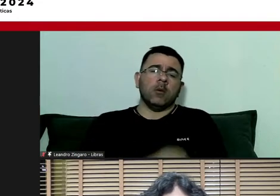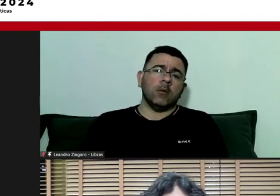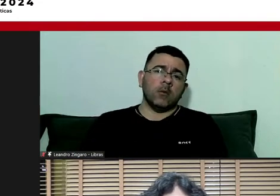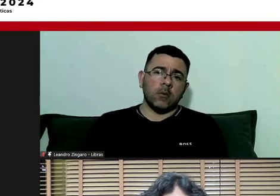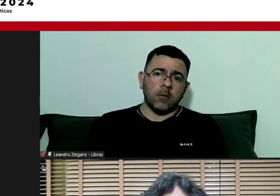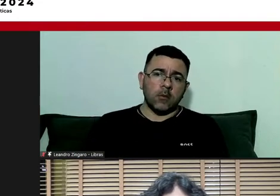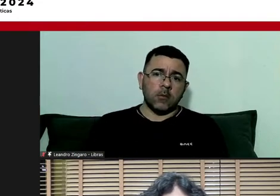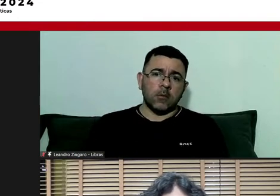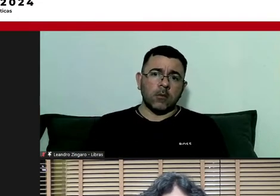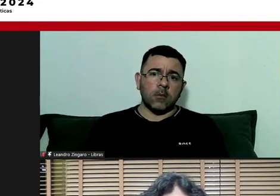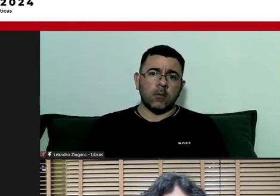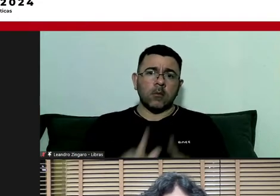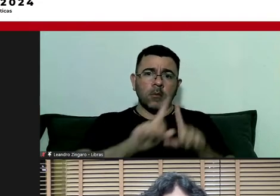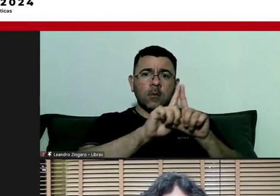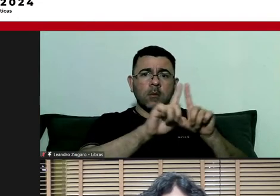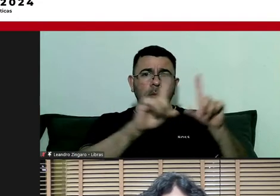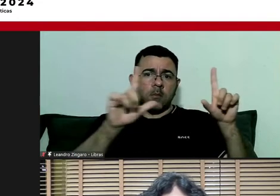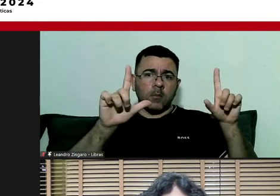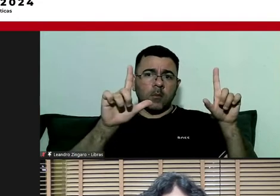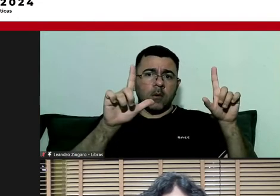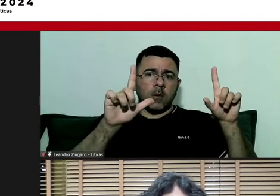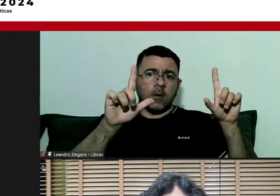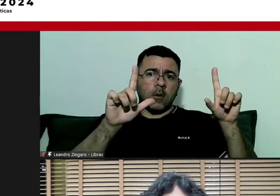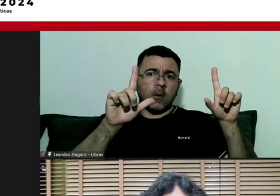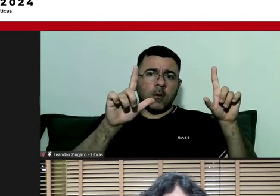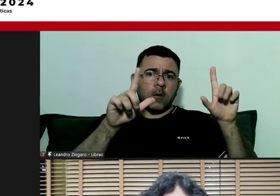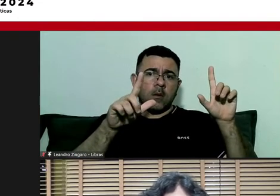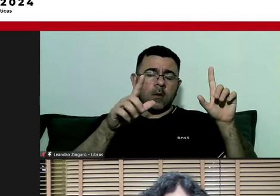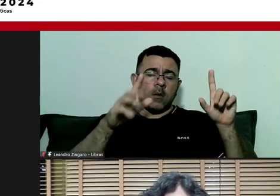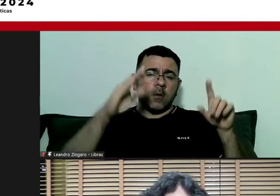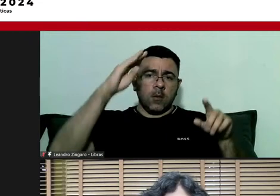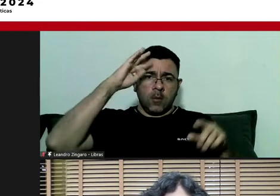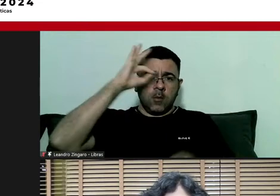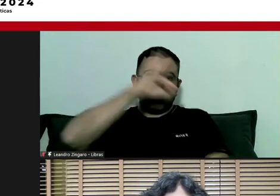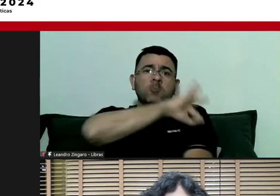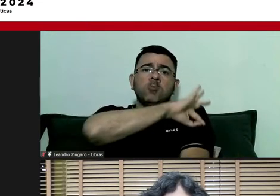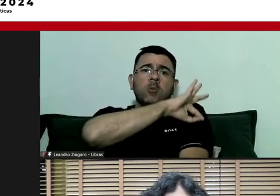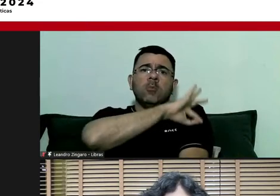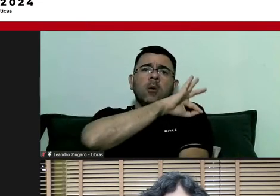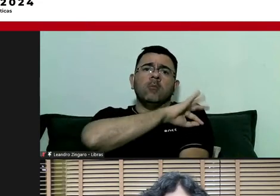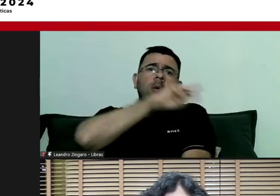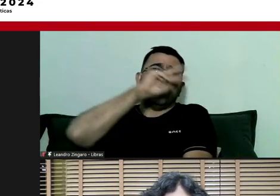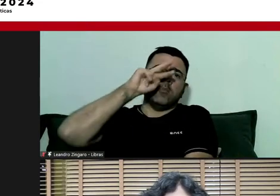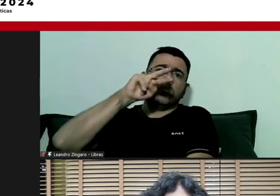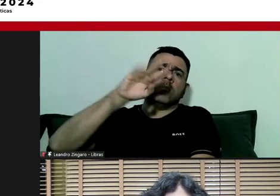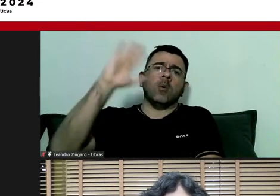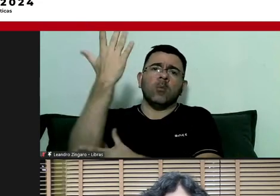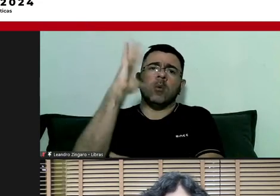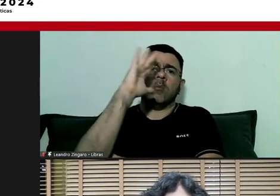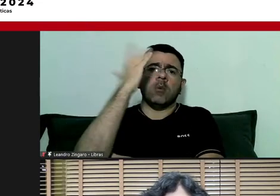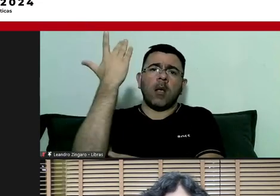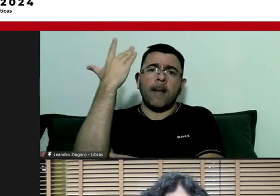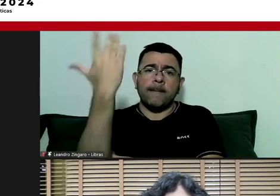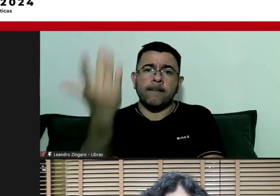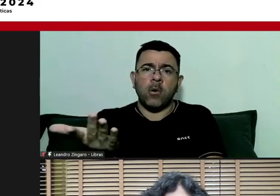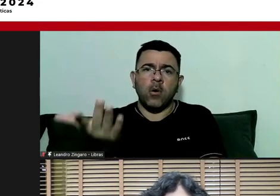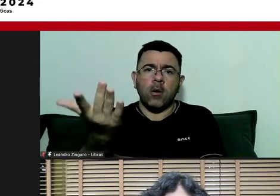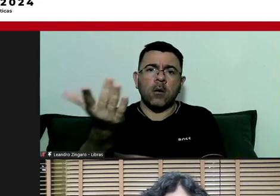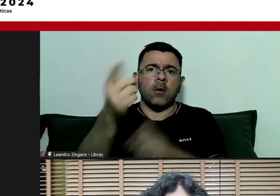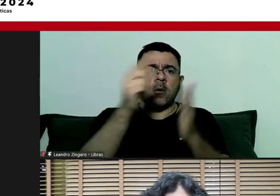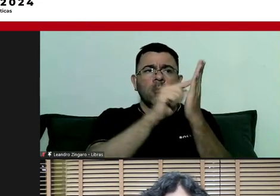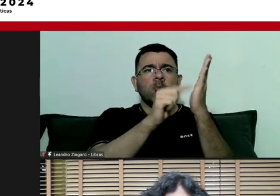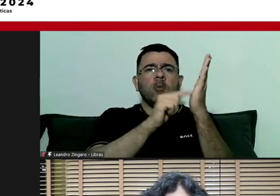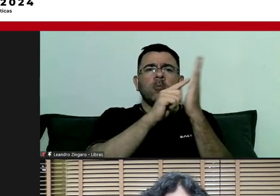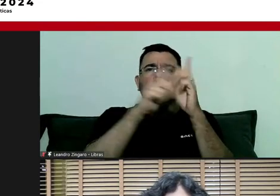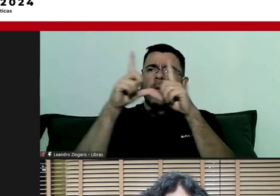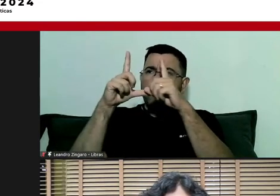eh mas você por exemplo um guarda ele vê uma árvore caída aí ele ele pode entrar ele faz a foto da